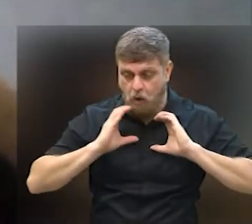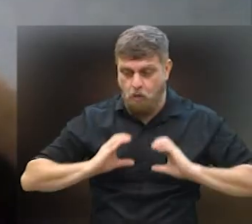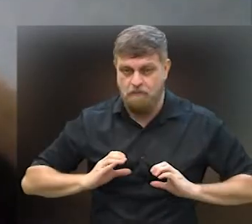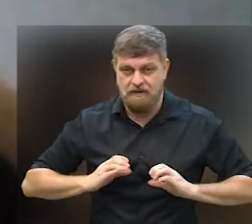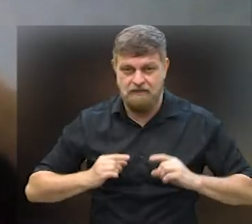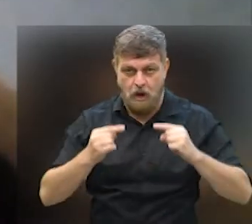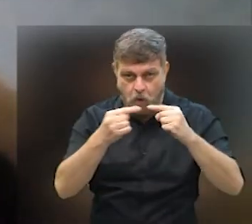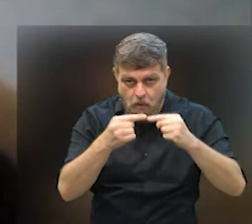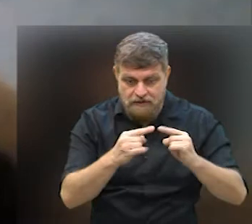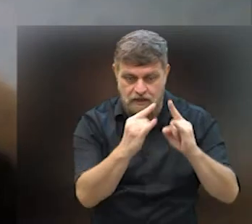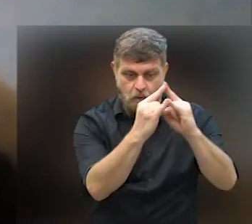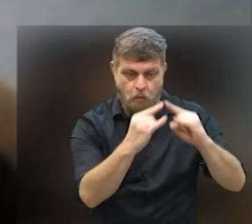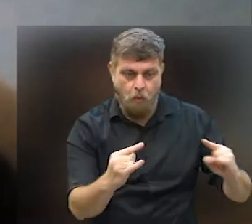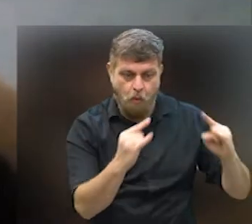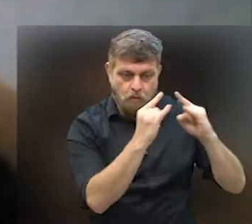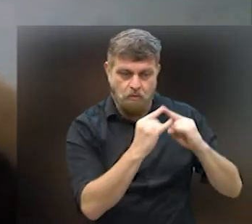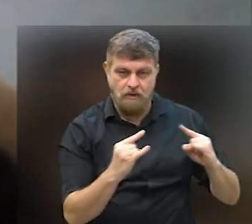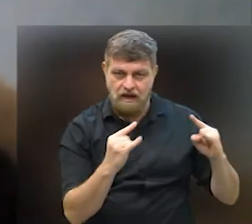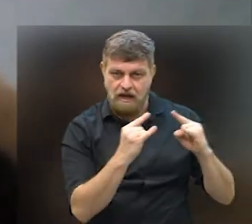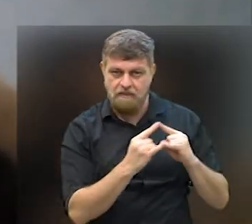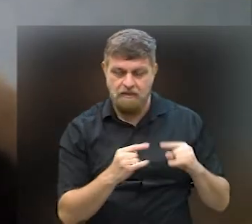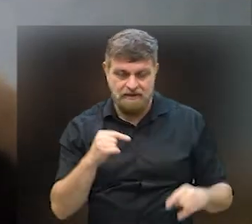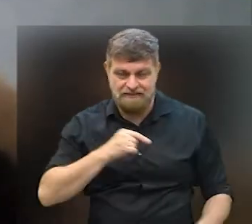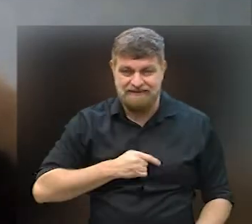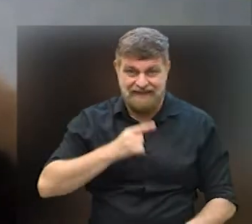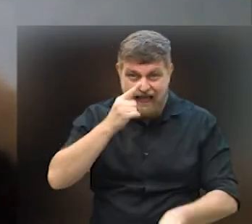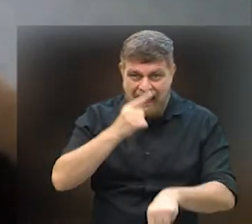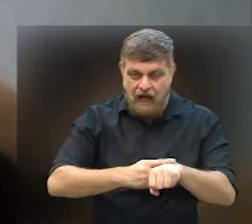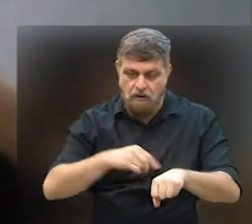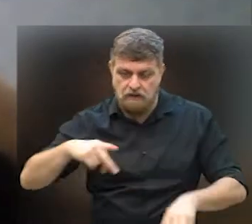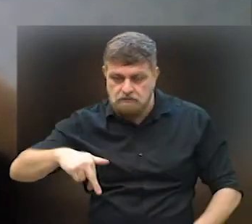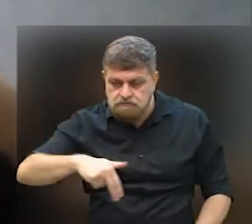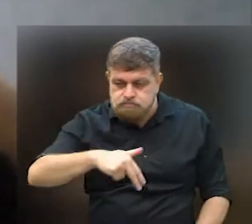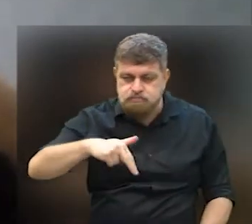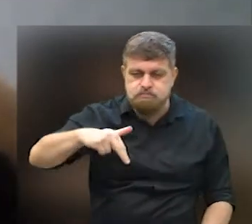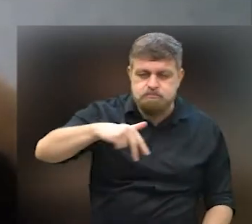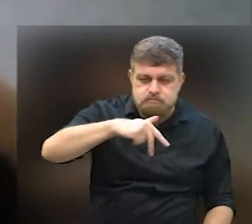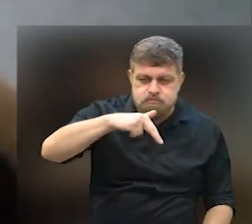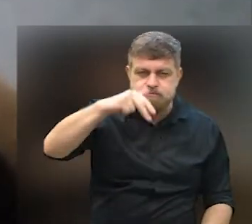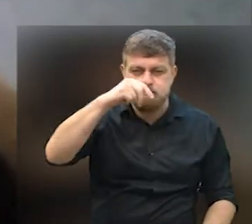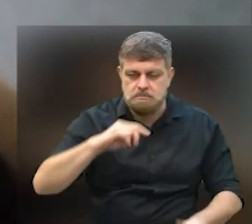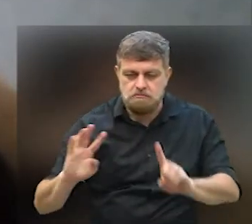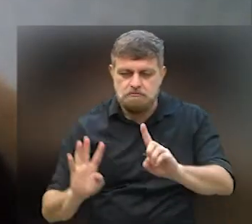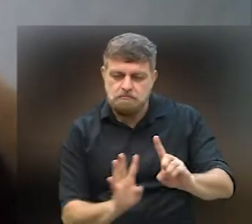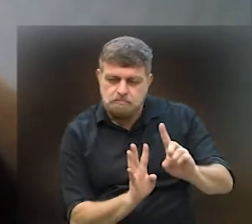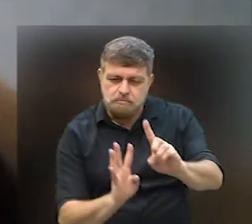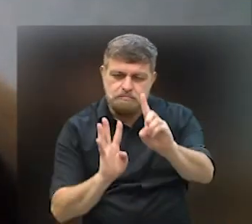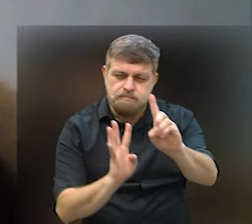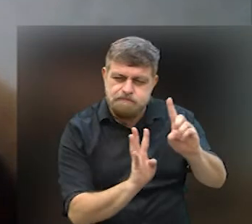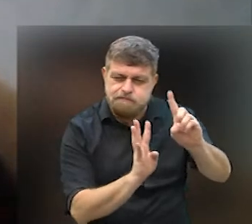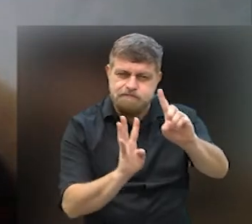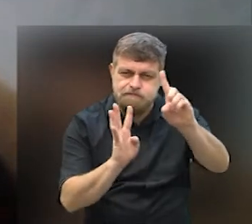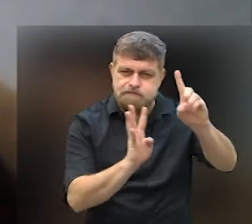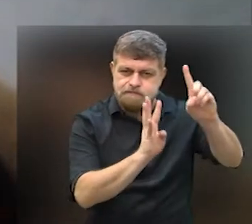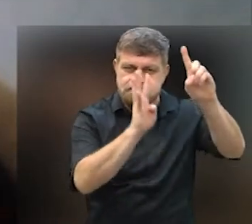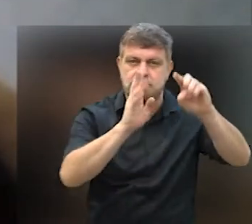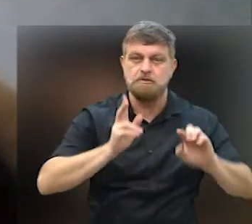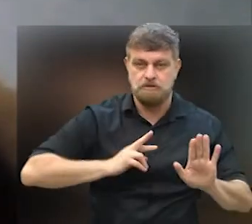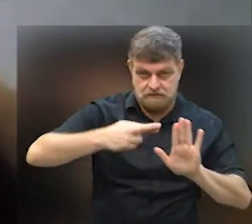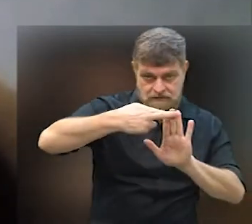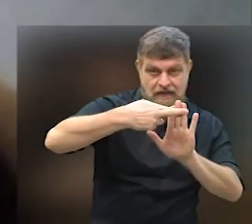com os acampamentos do que o momento do trajeto da atividade em si. O trajeto era realmente